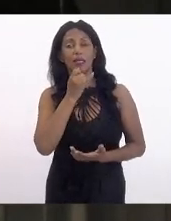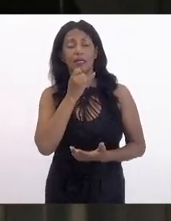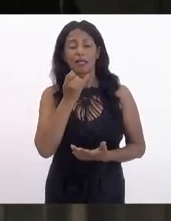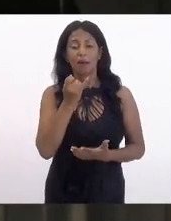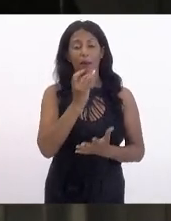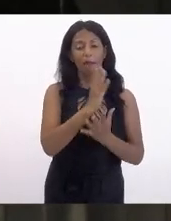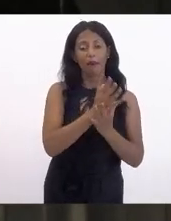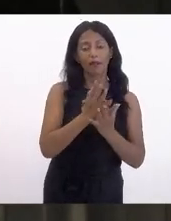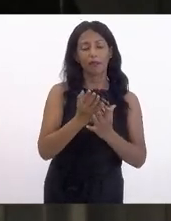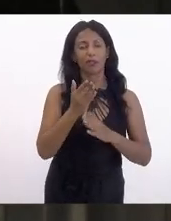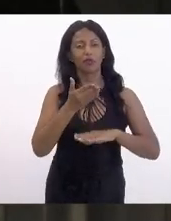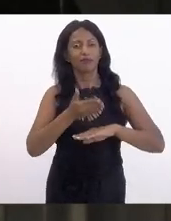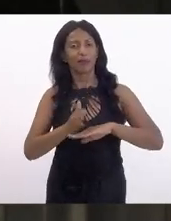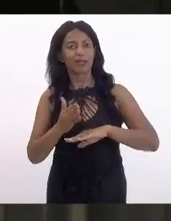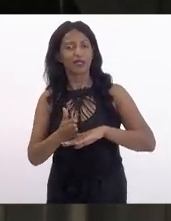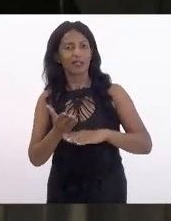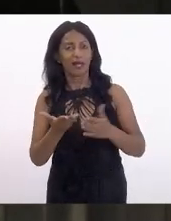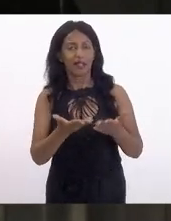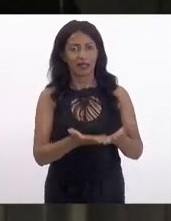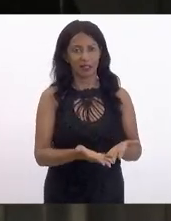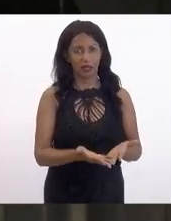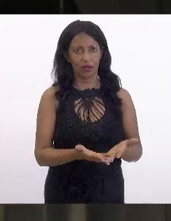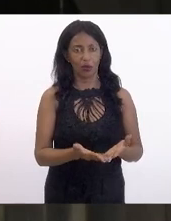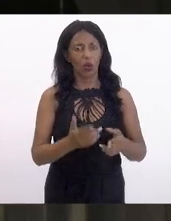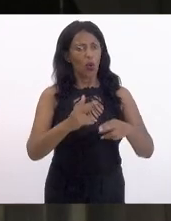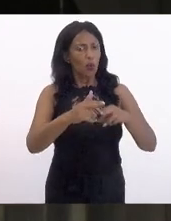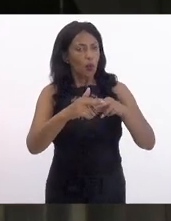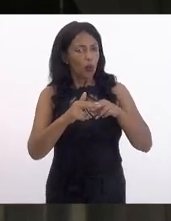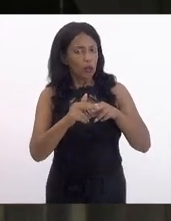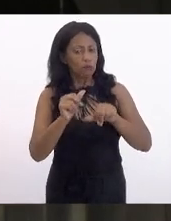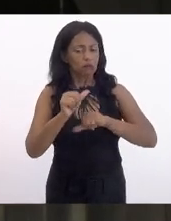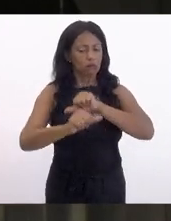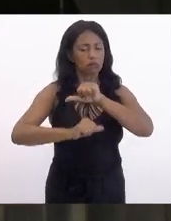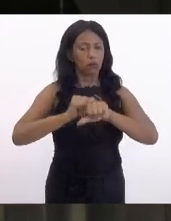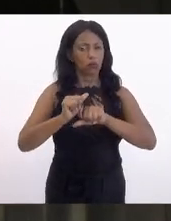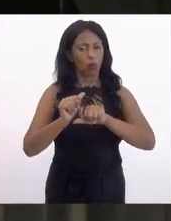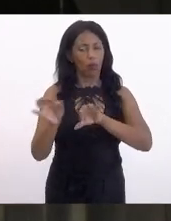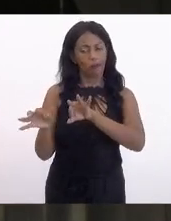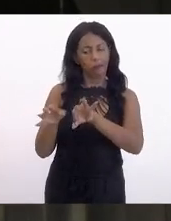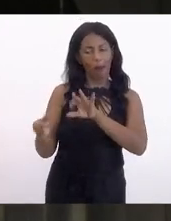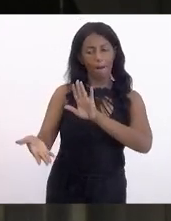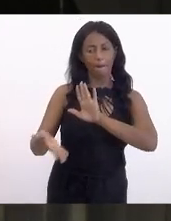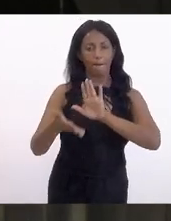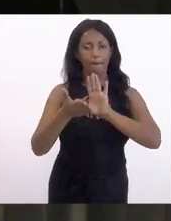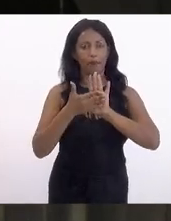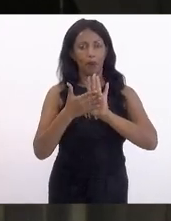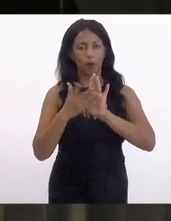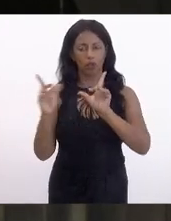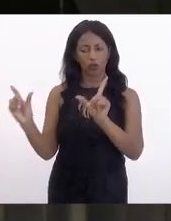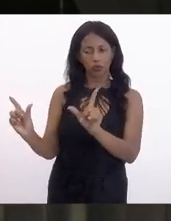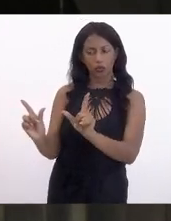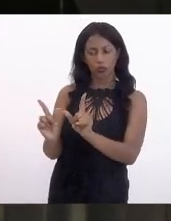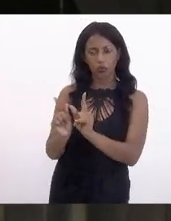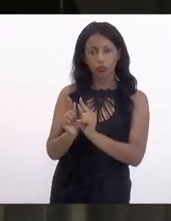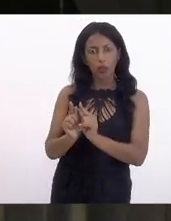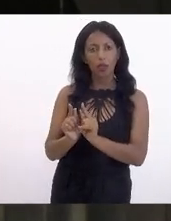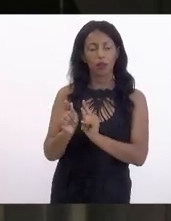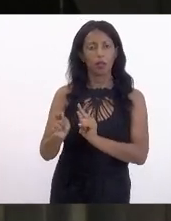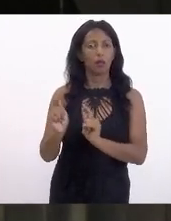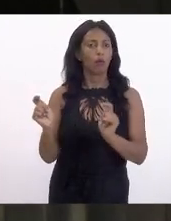praticado por isso propósito fizemos a proposta que esta redução